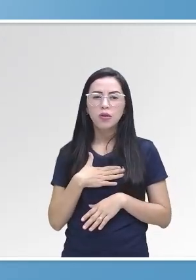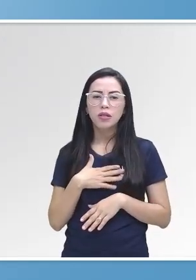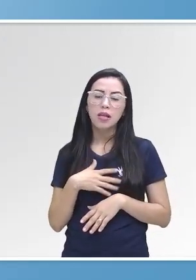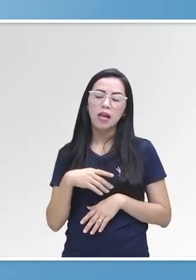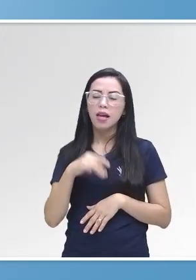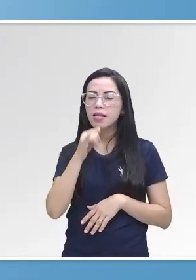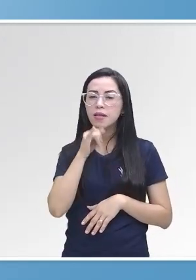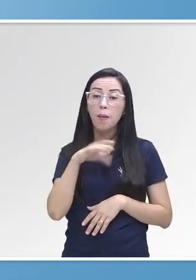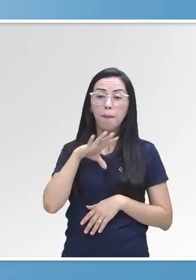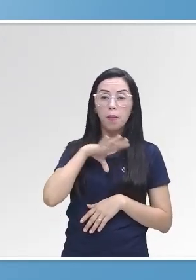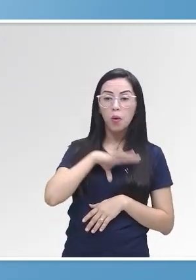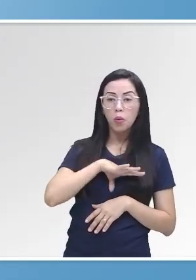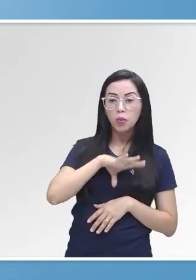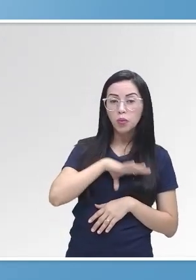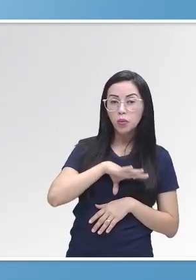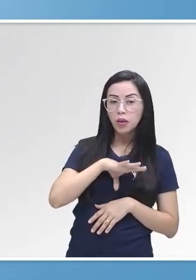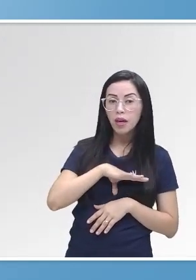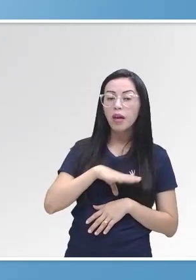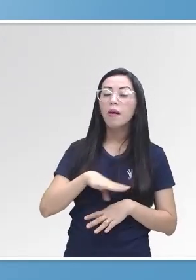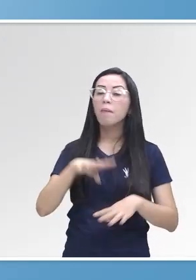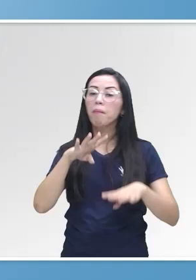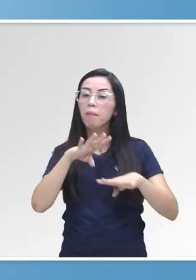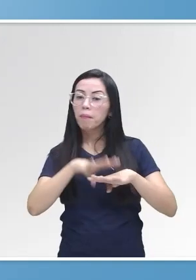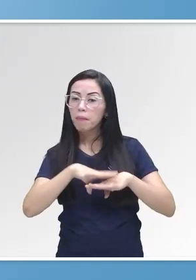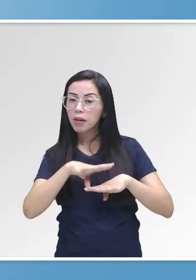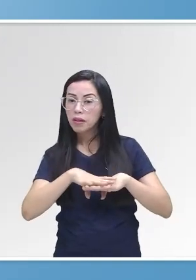portuguesa matemática